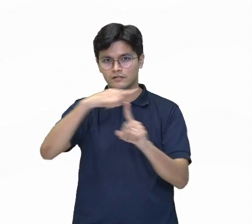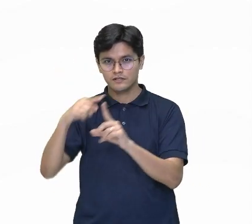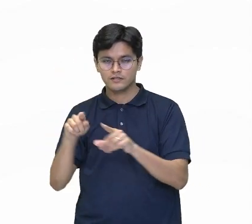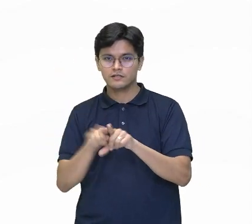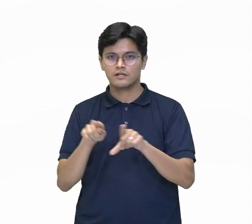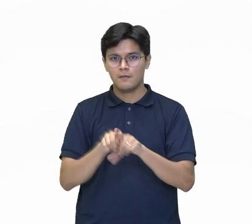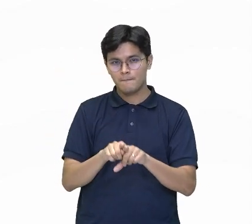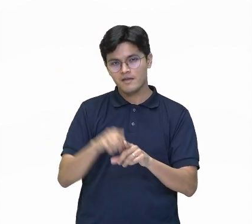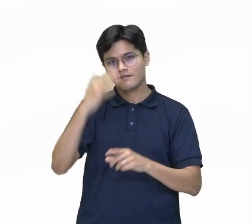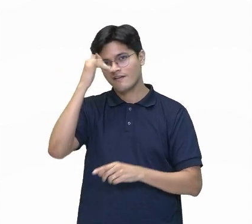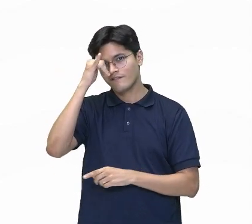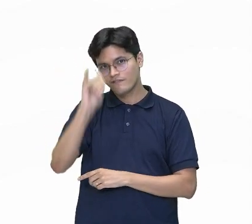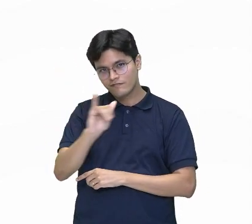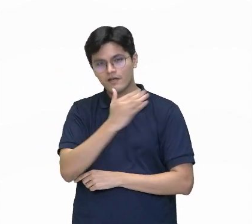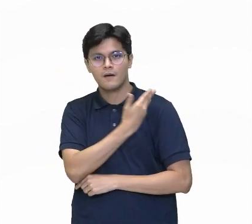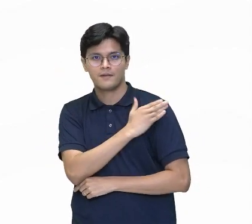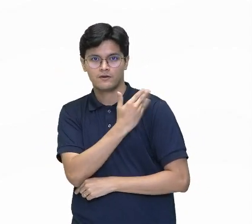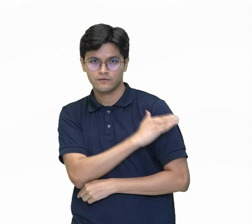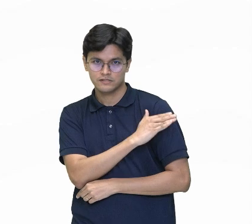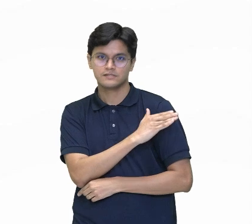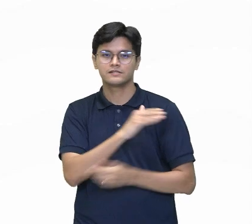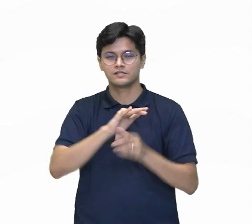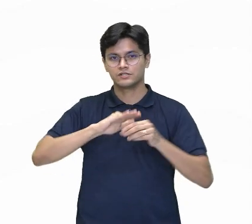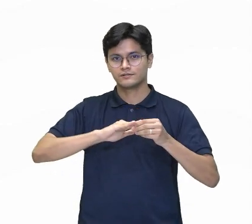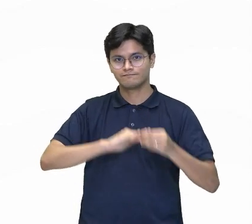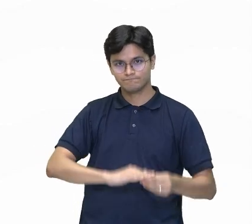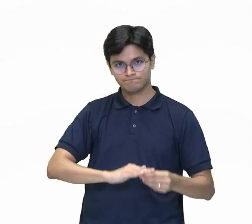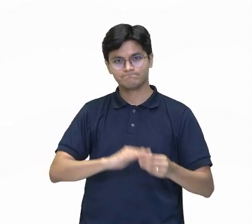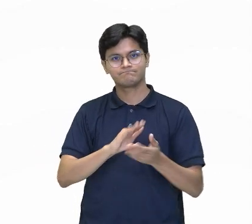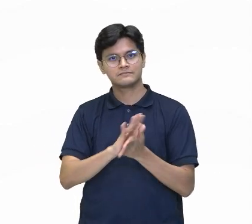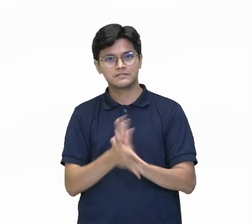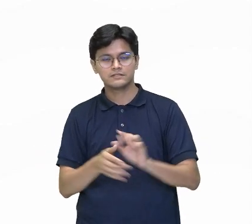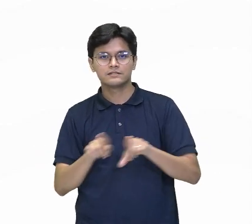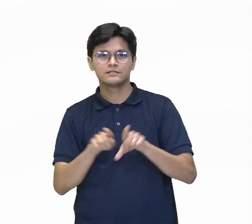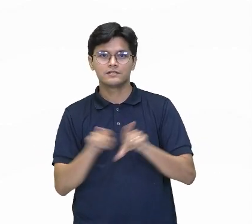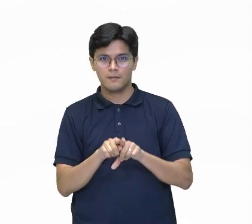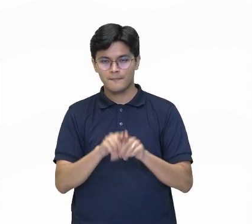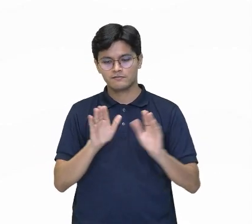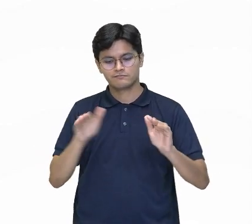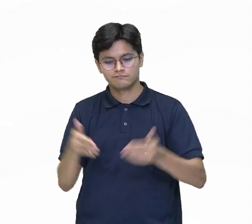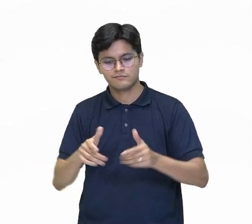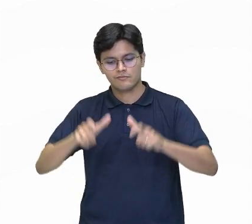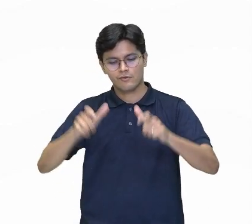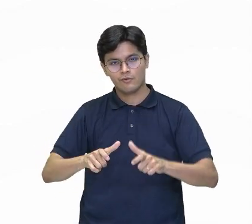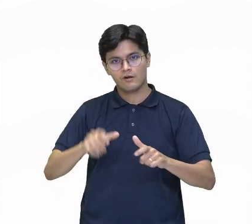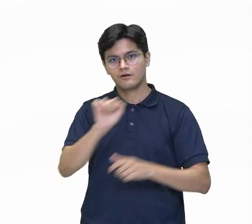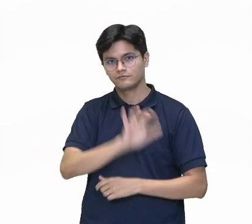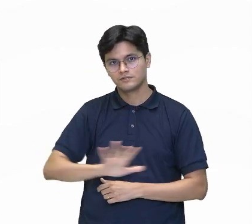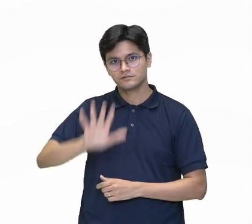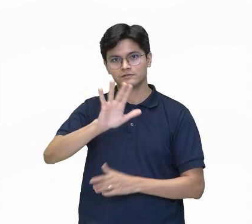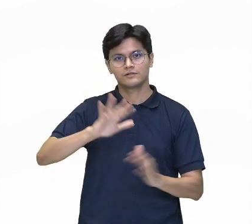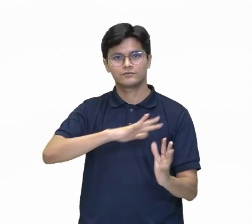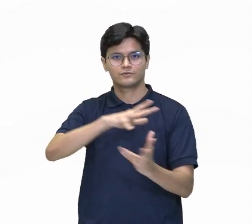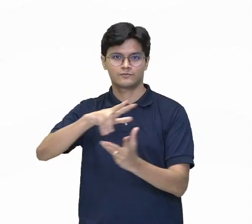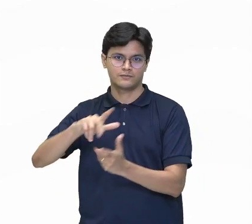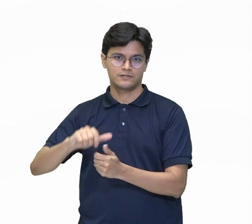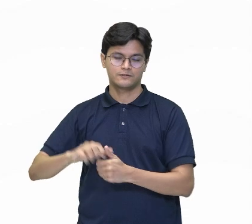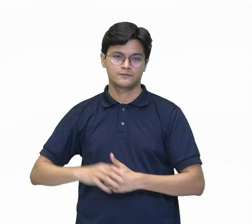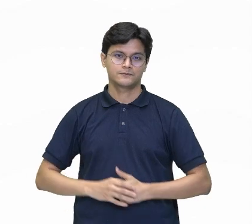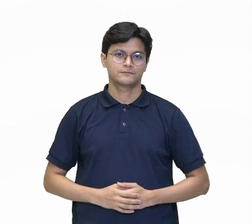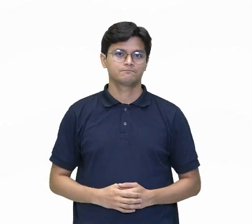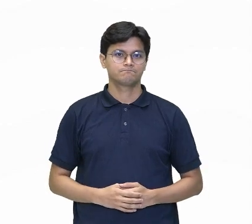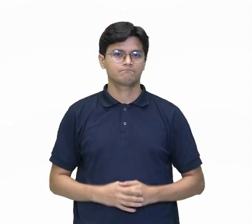preconceito, discriminação e intolerância no âmbito local, nacional e global. E o